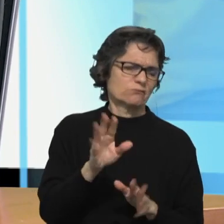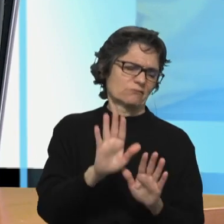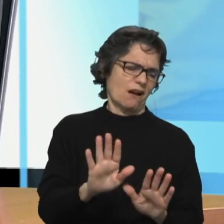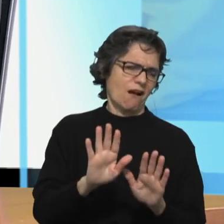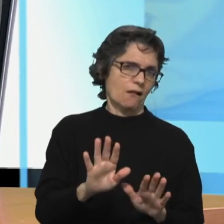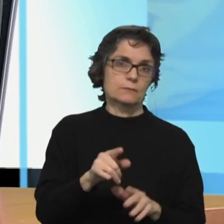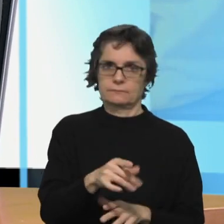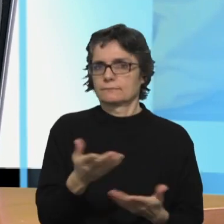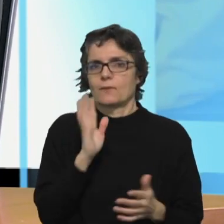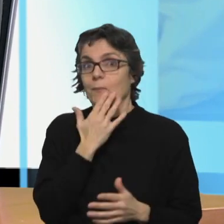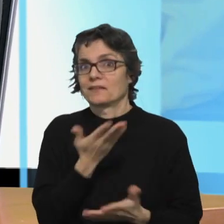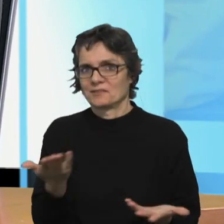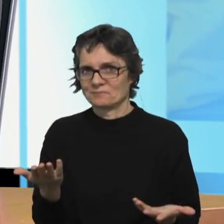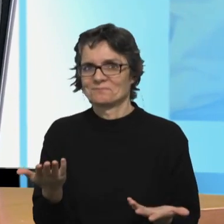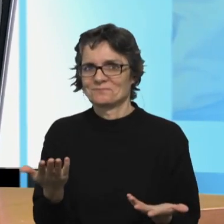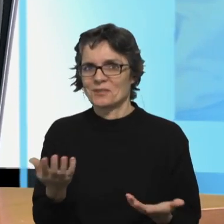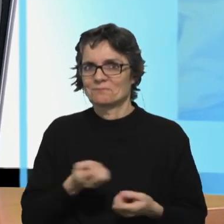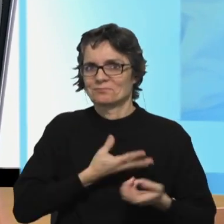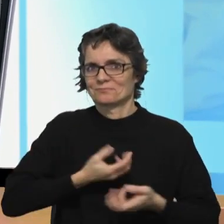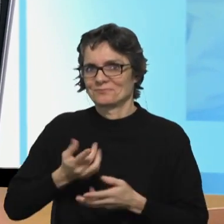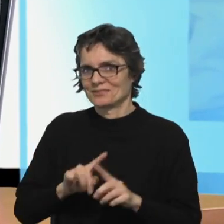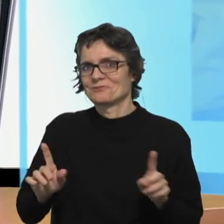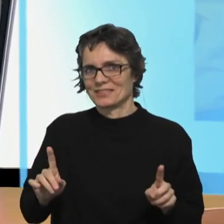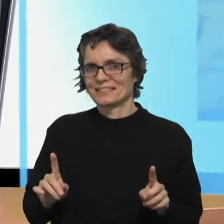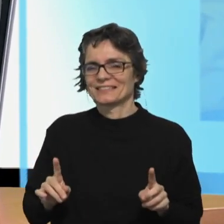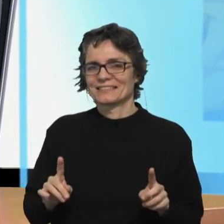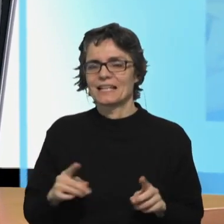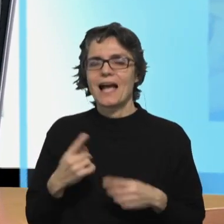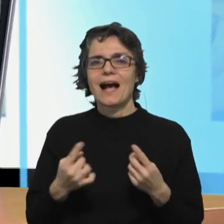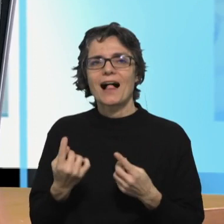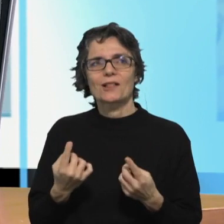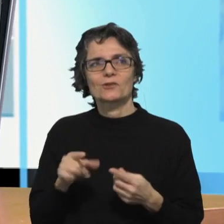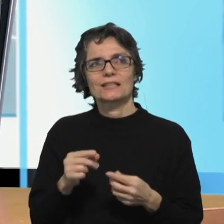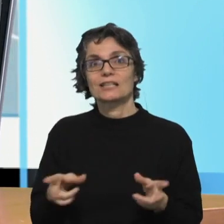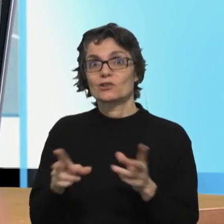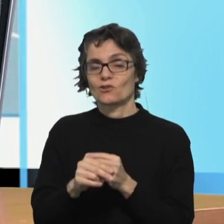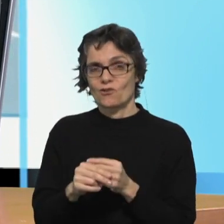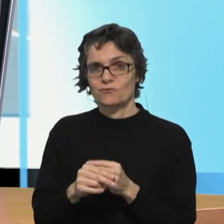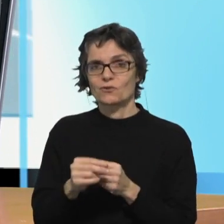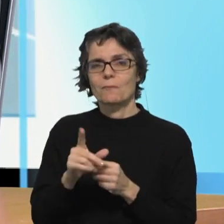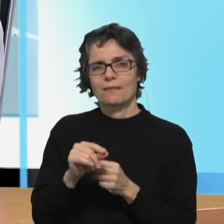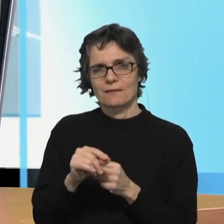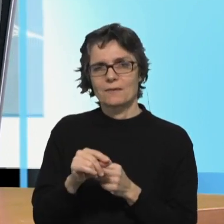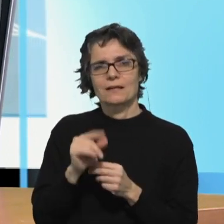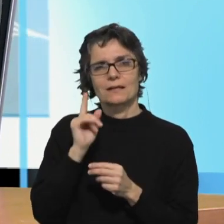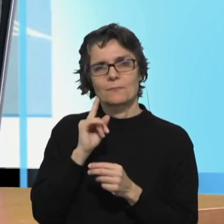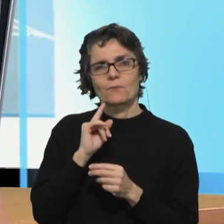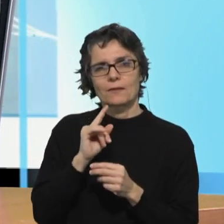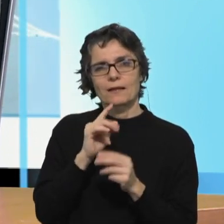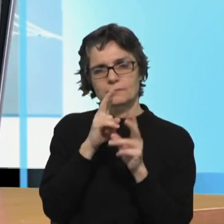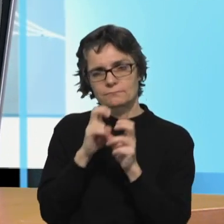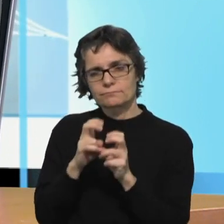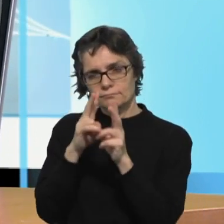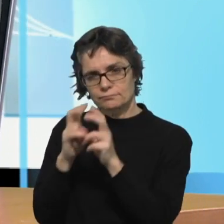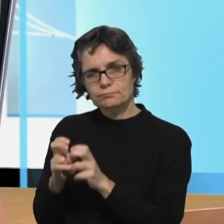Bom, parece-me que isto não é apenas uma novidade editorial, há aqui um trabalho de discernimento dos nossos bispos que